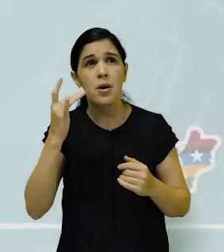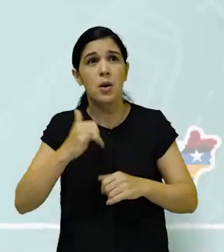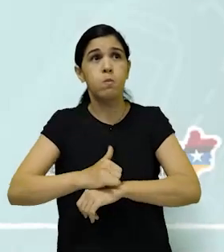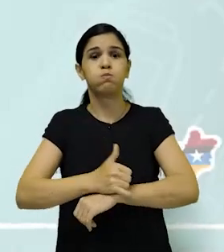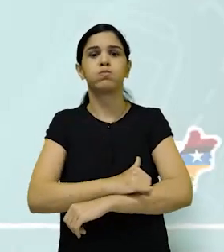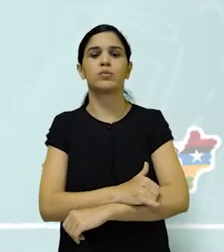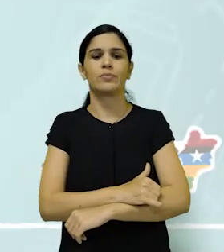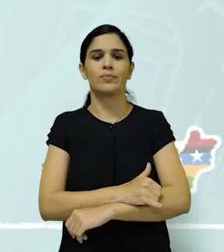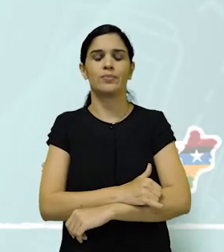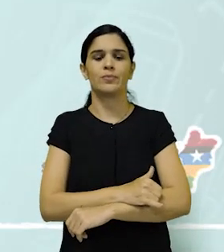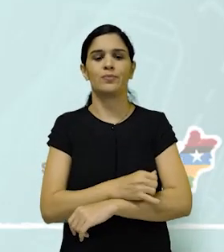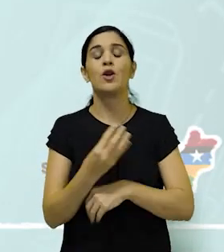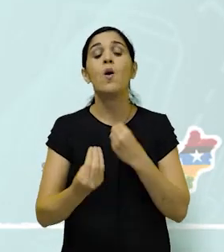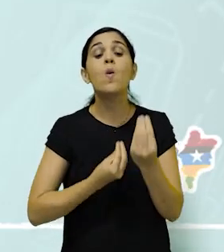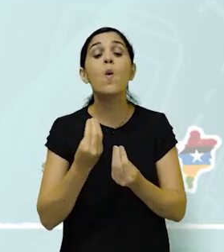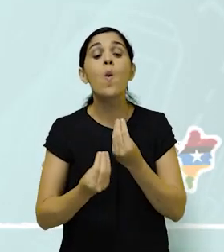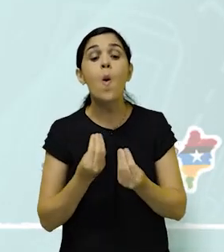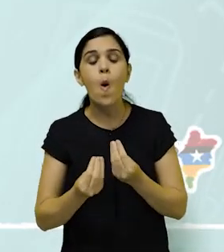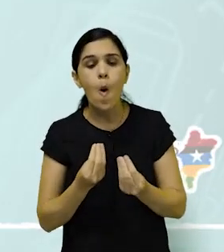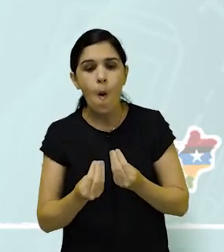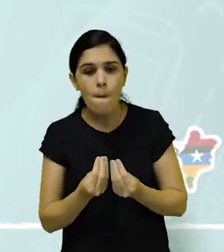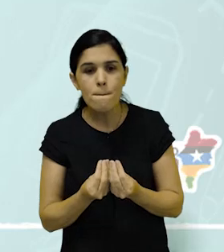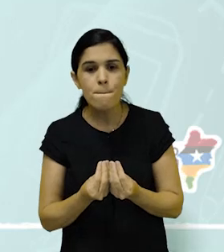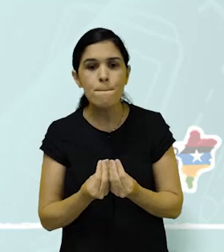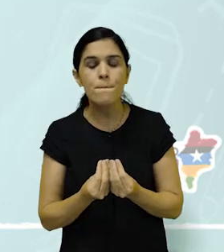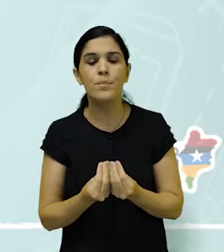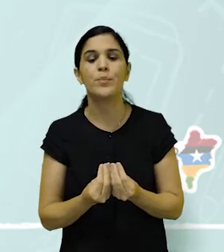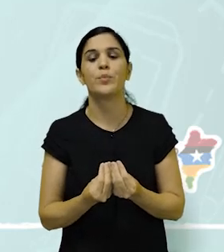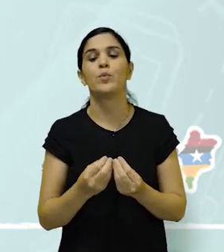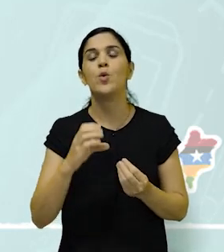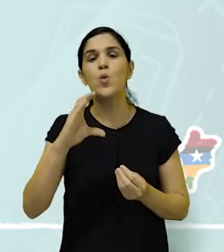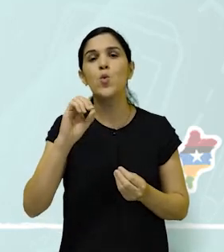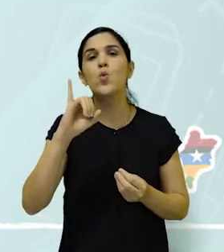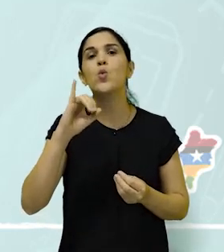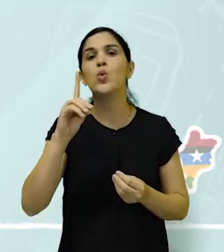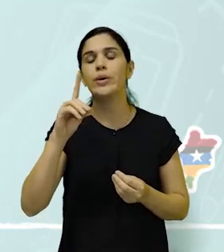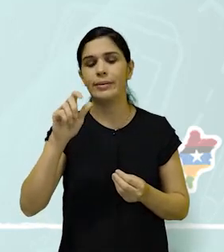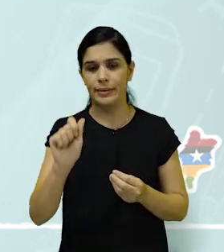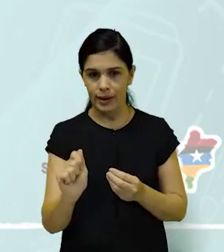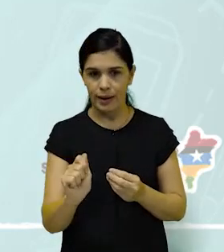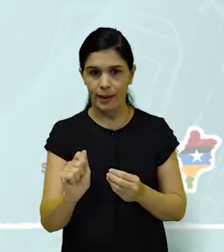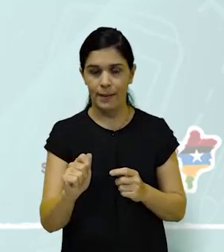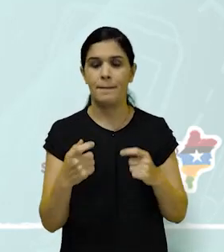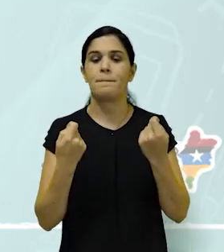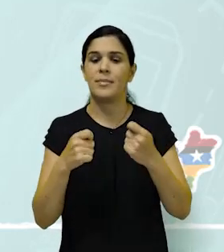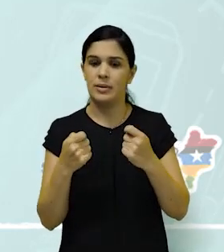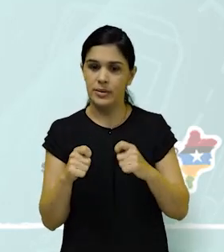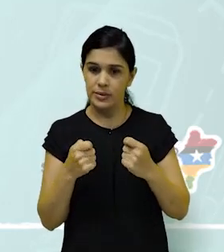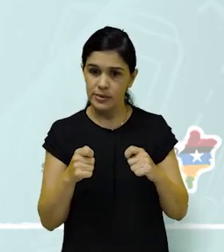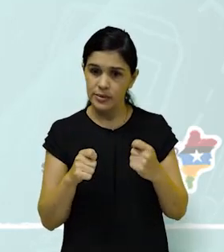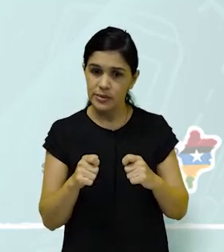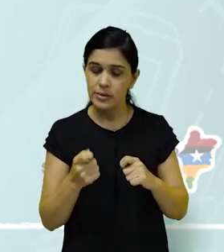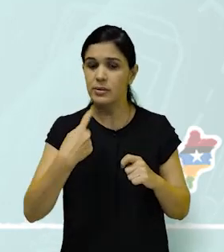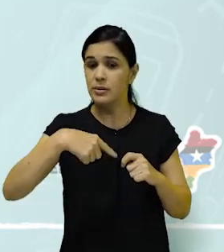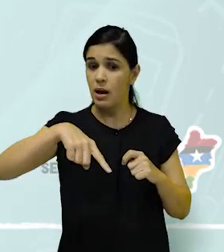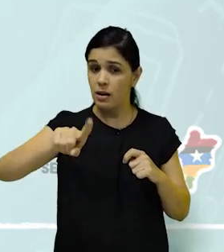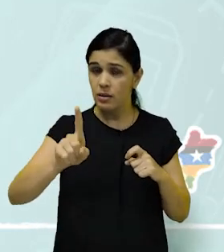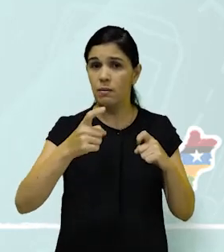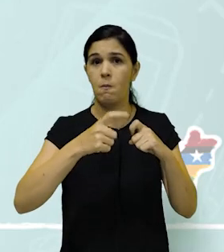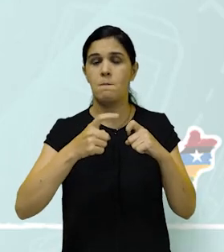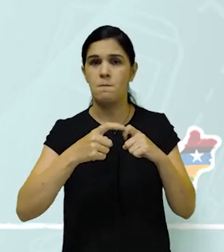musculares. Vamos dizer assim, esse indivíduo ele treina de forma exagerada. Ele treina de forma extrema.